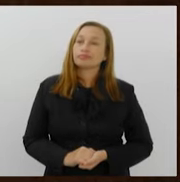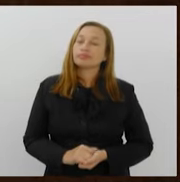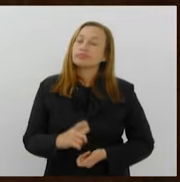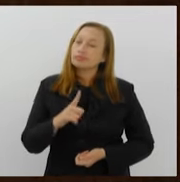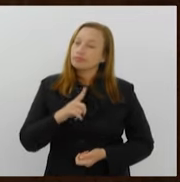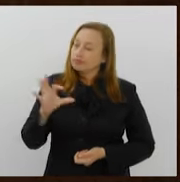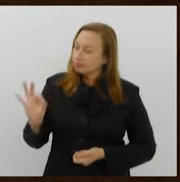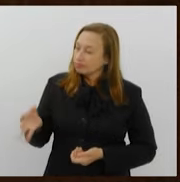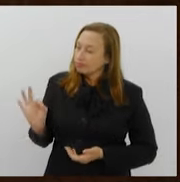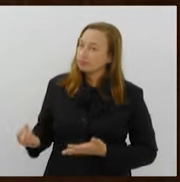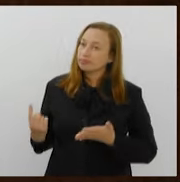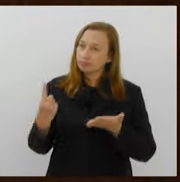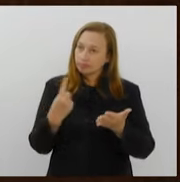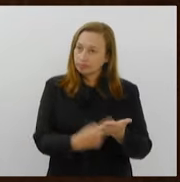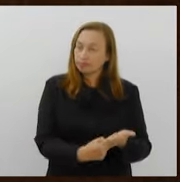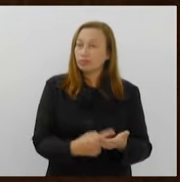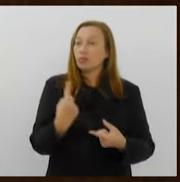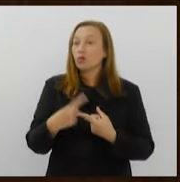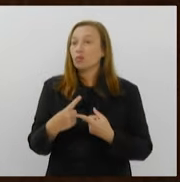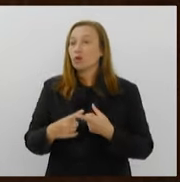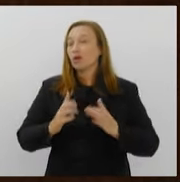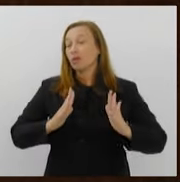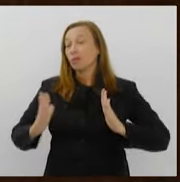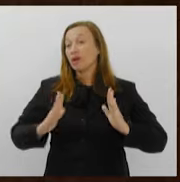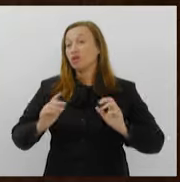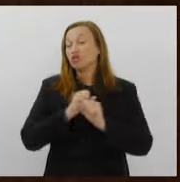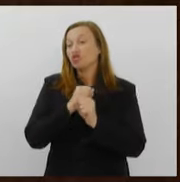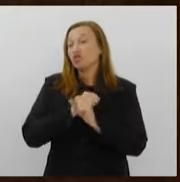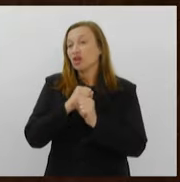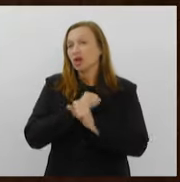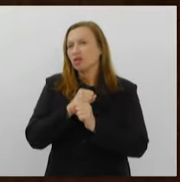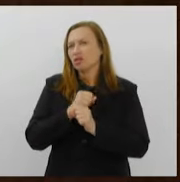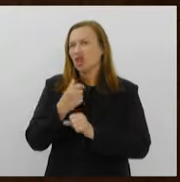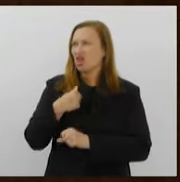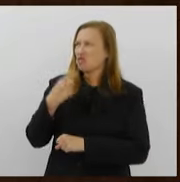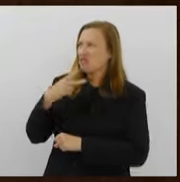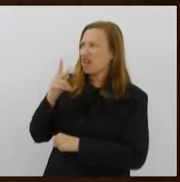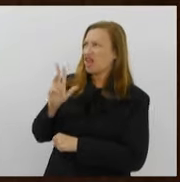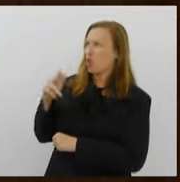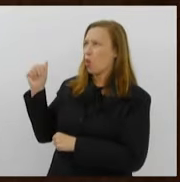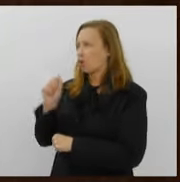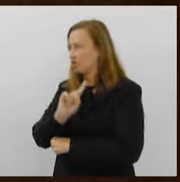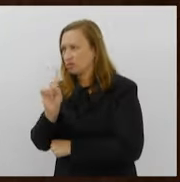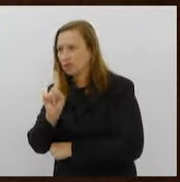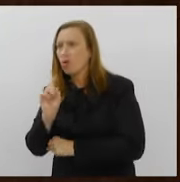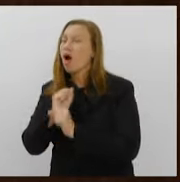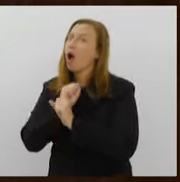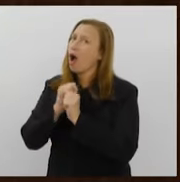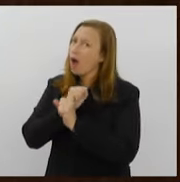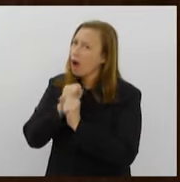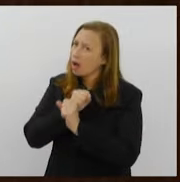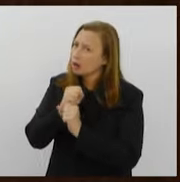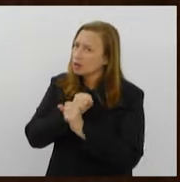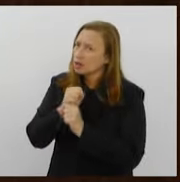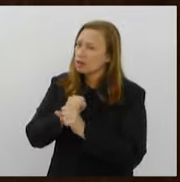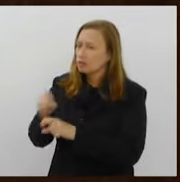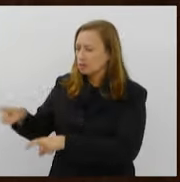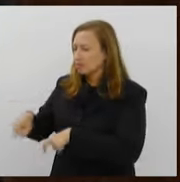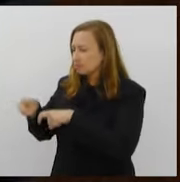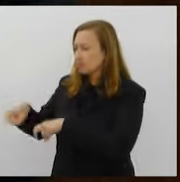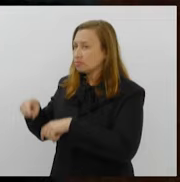do compromisso, porque durante muitos anos, eu não vou dizer nunca, mas durante muitos anos o interior